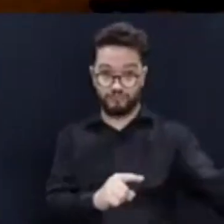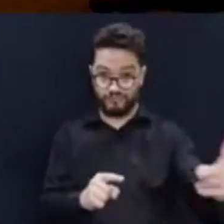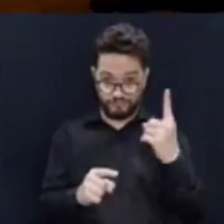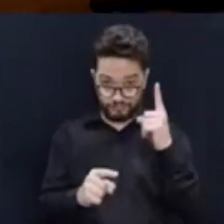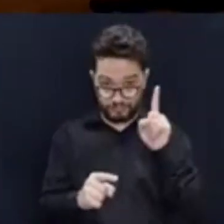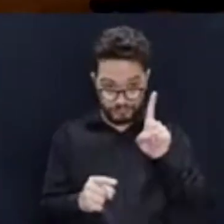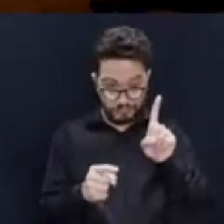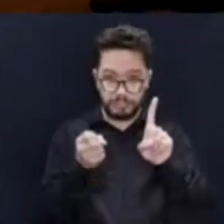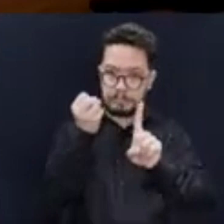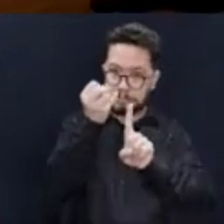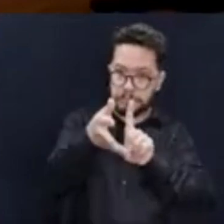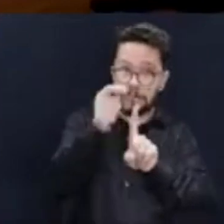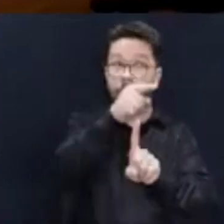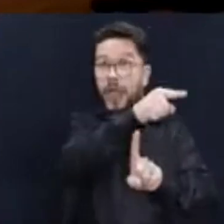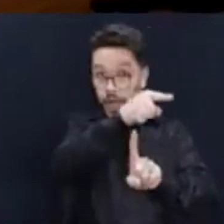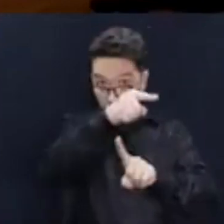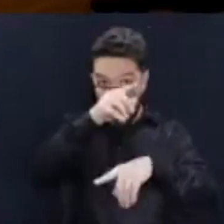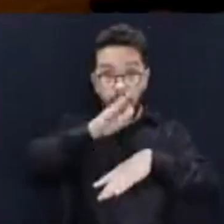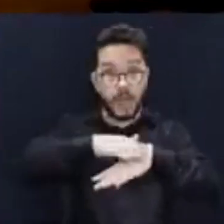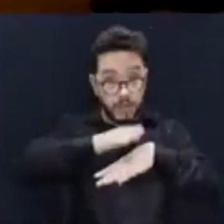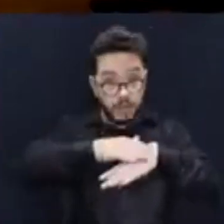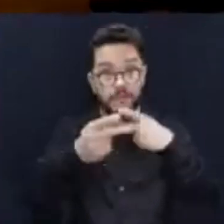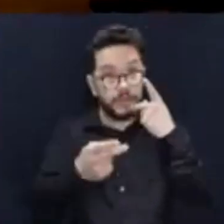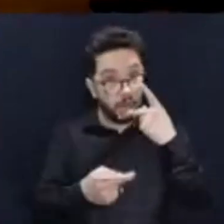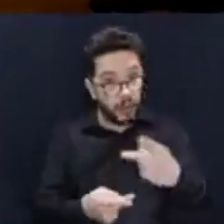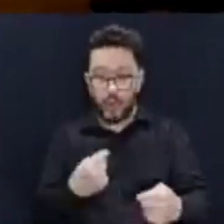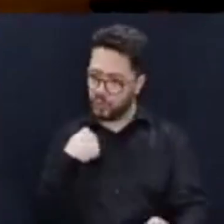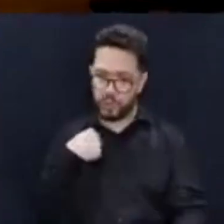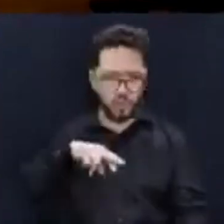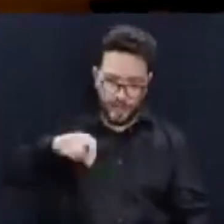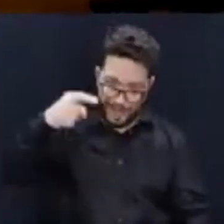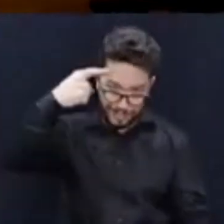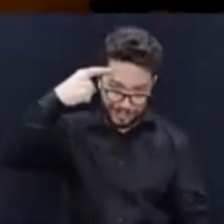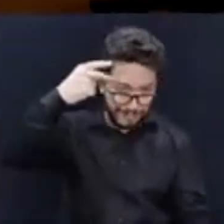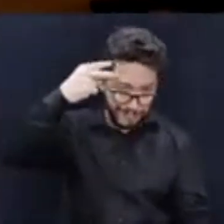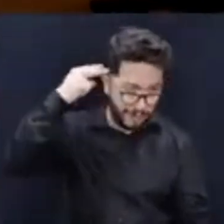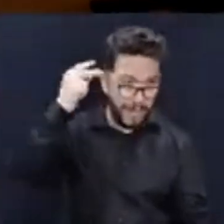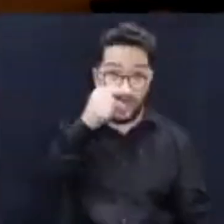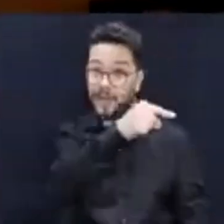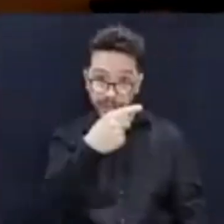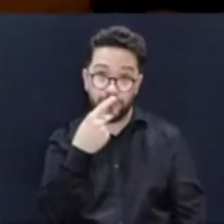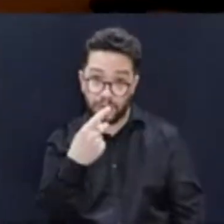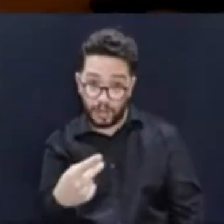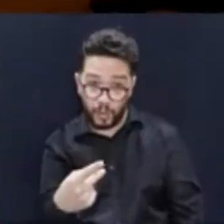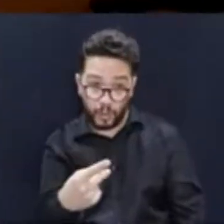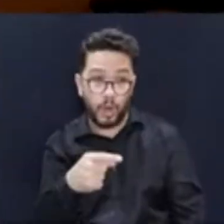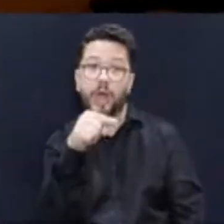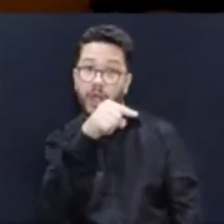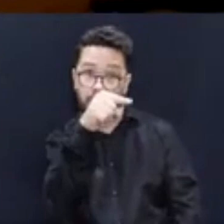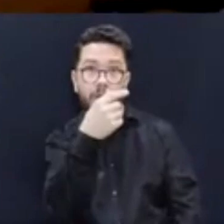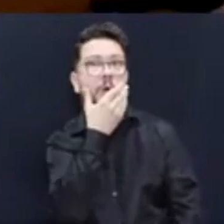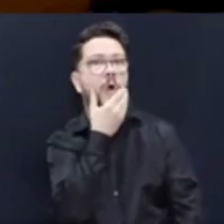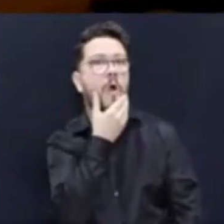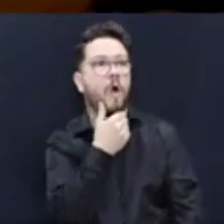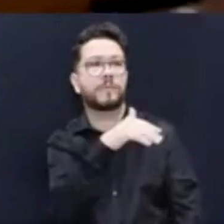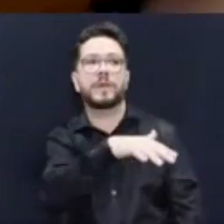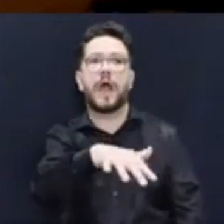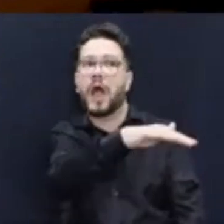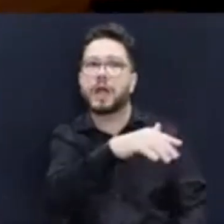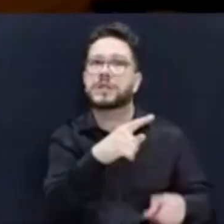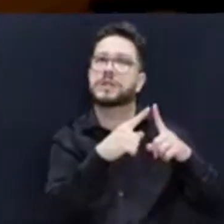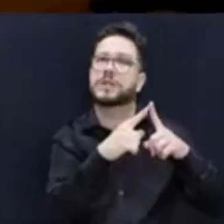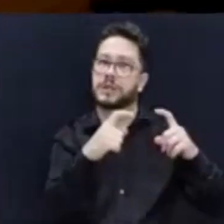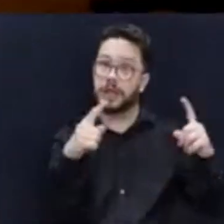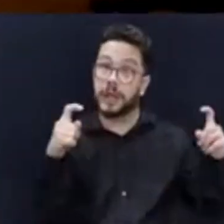ele disse não a vereador Daniel que tá dizendo foi ele que disse o homem da ciência o homem tá